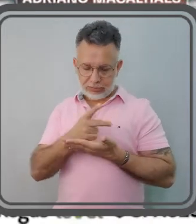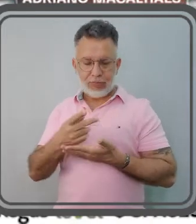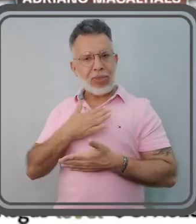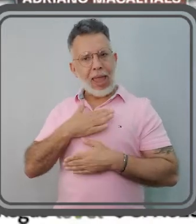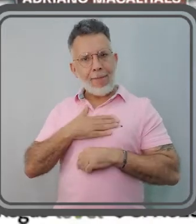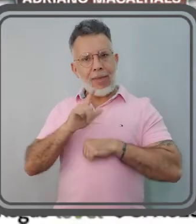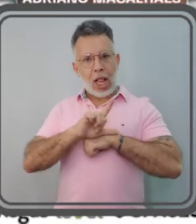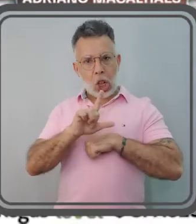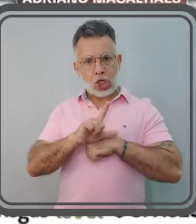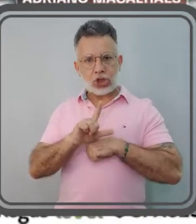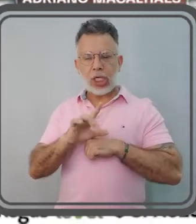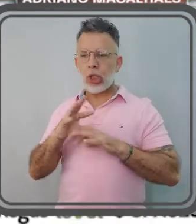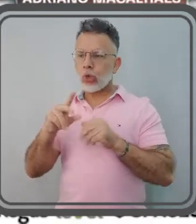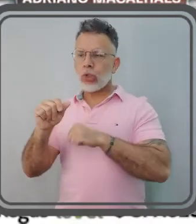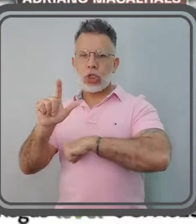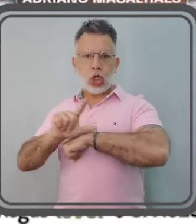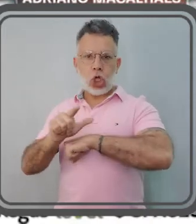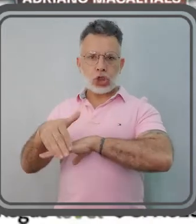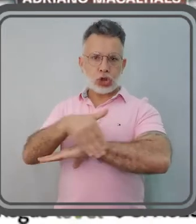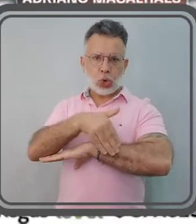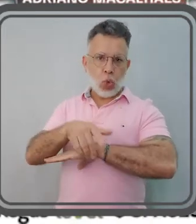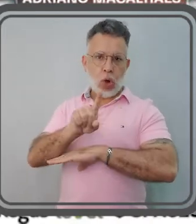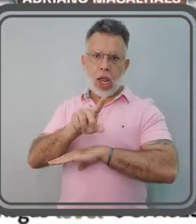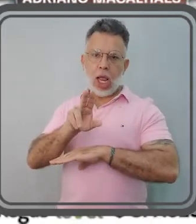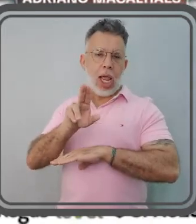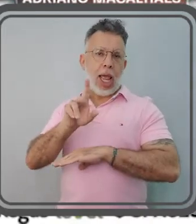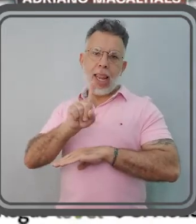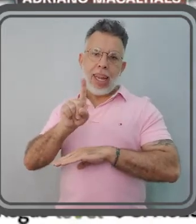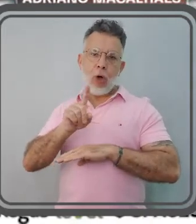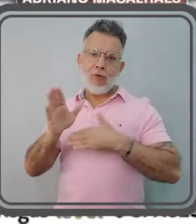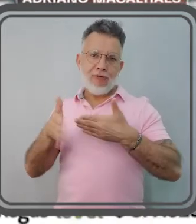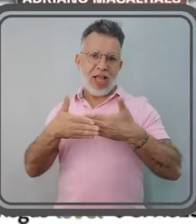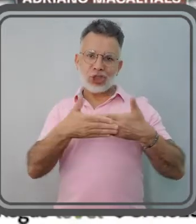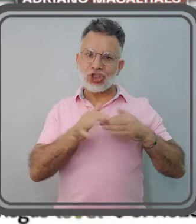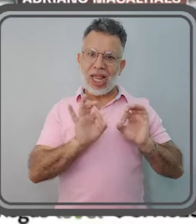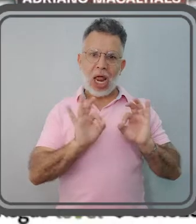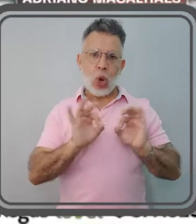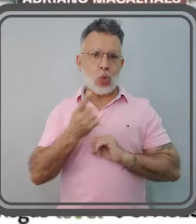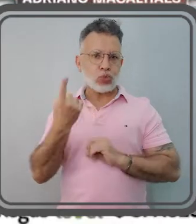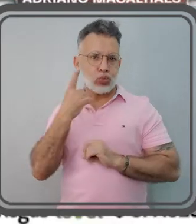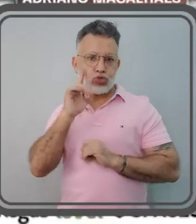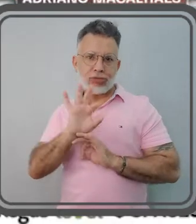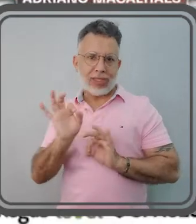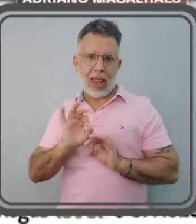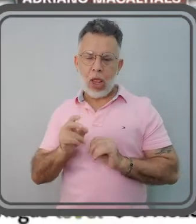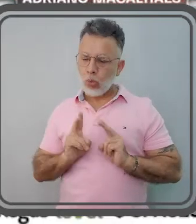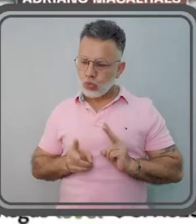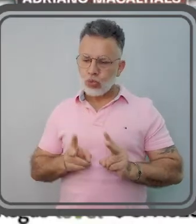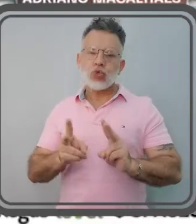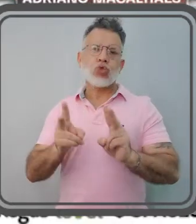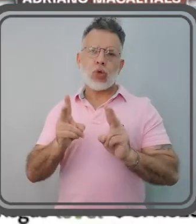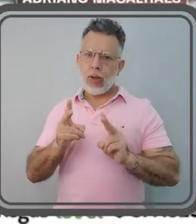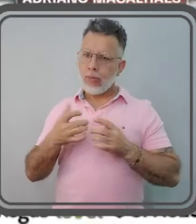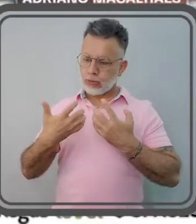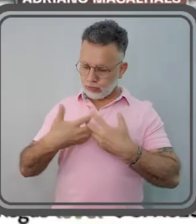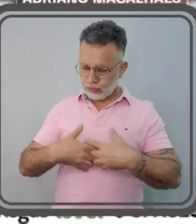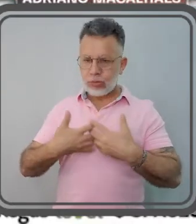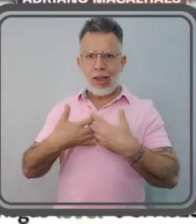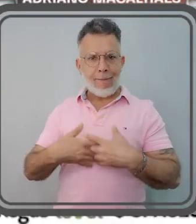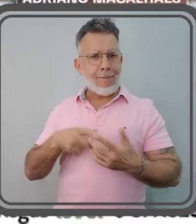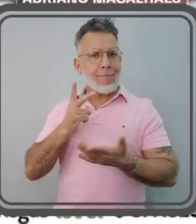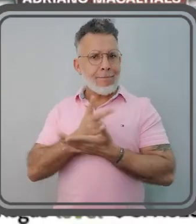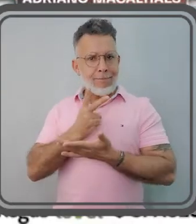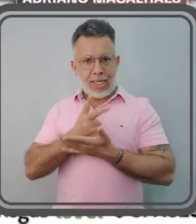durante a pandemia. Nós continuamos funcionando, mesmo com lockdown, através do delivery. Então,